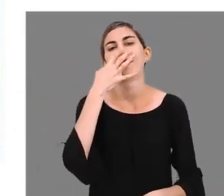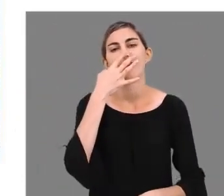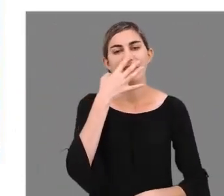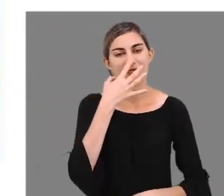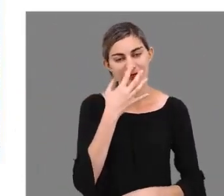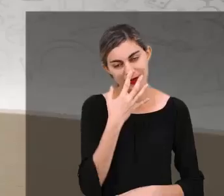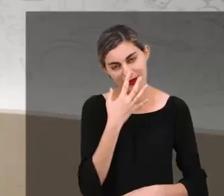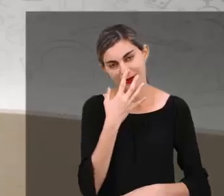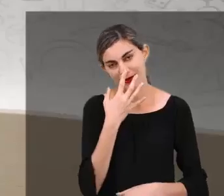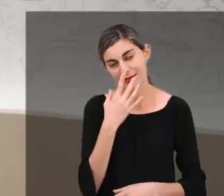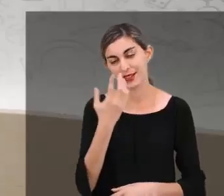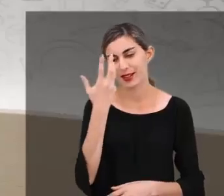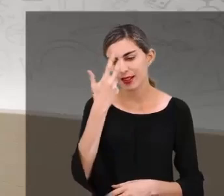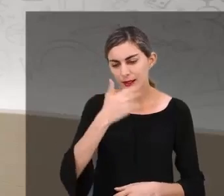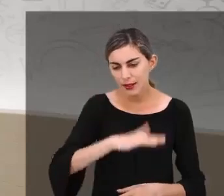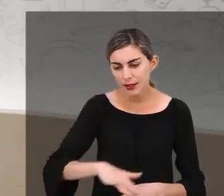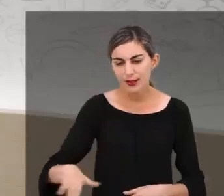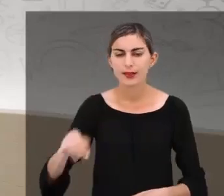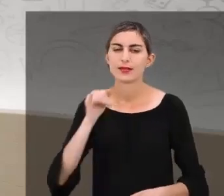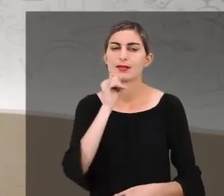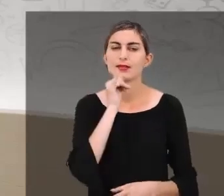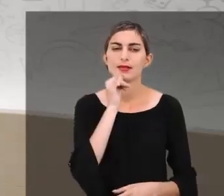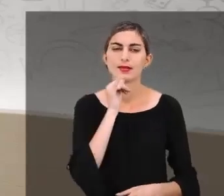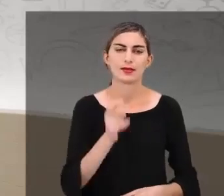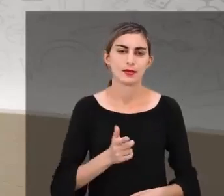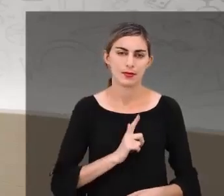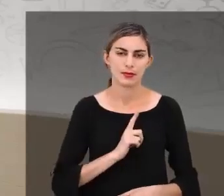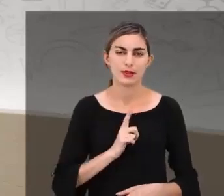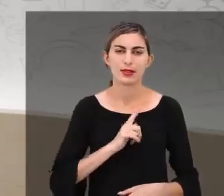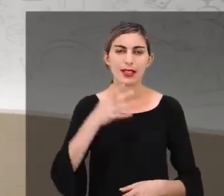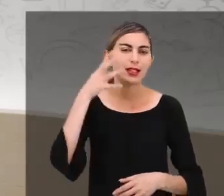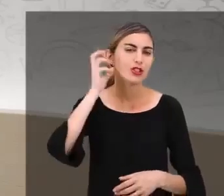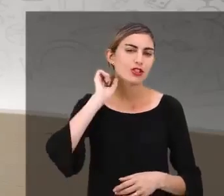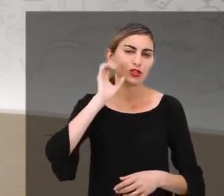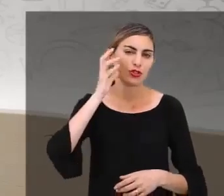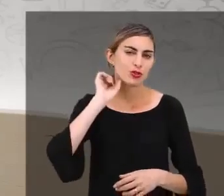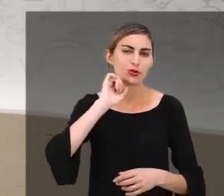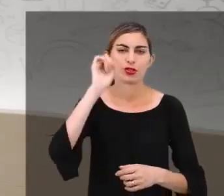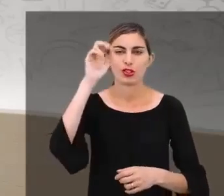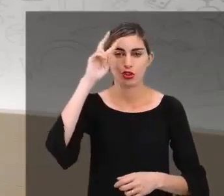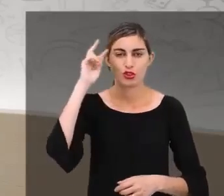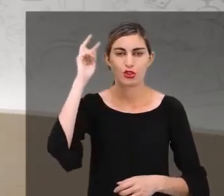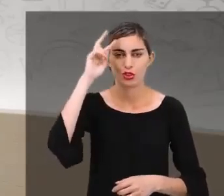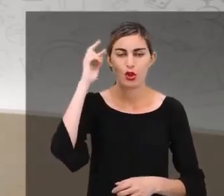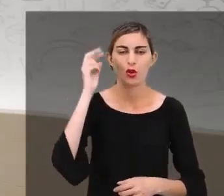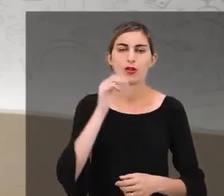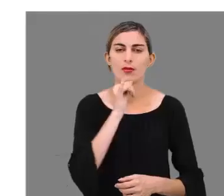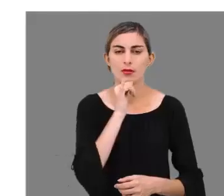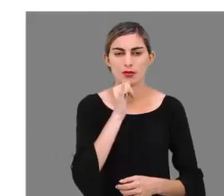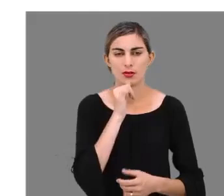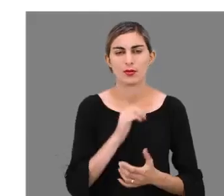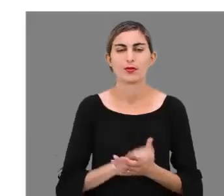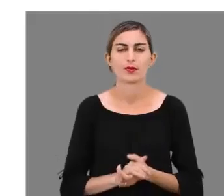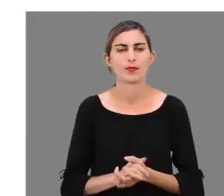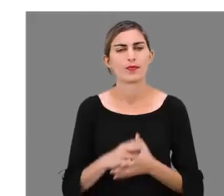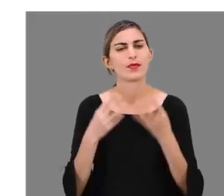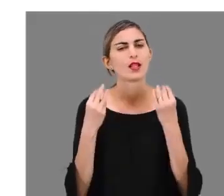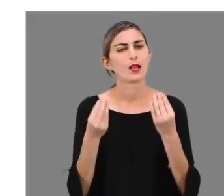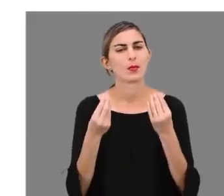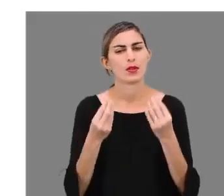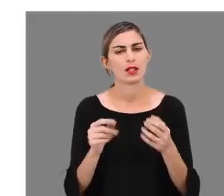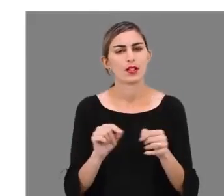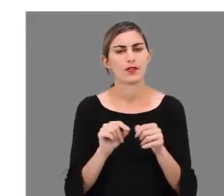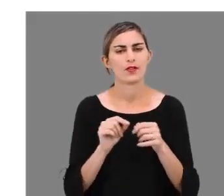mundo que a criança, por exemplo, tem quando ela ouve uma história, uma contação de história, por exemplo. E para quem